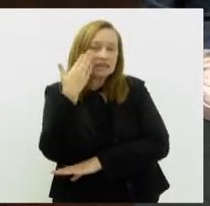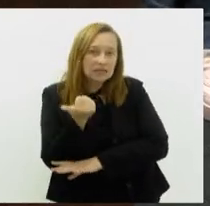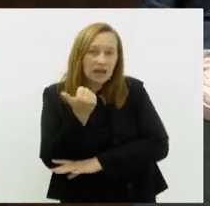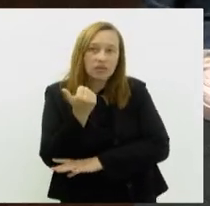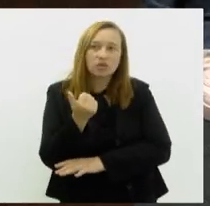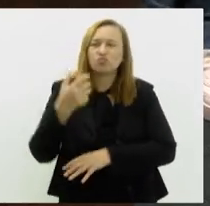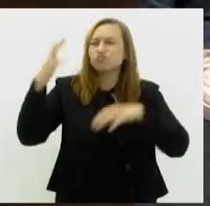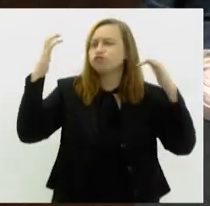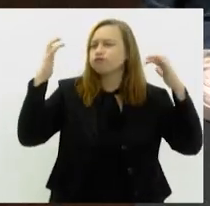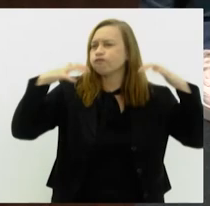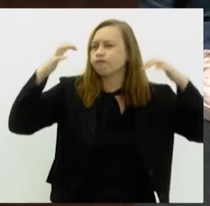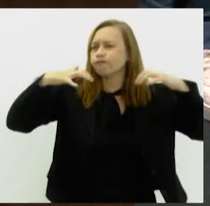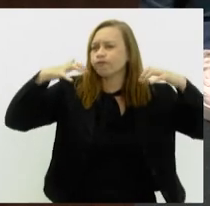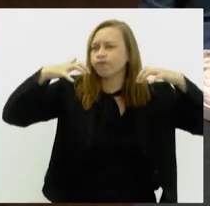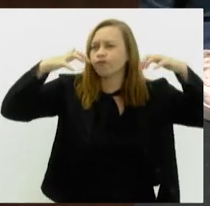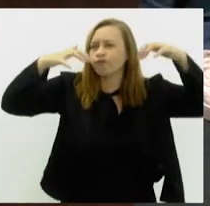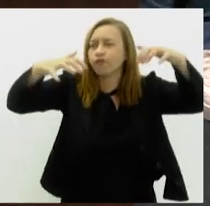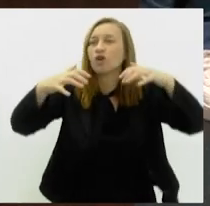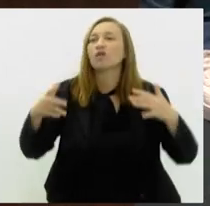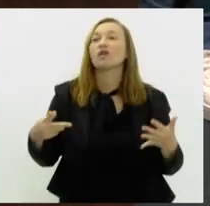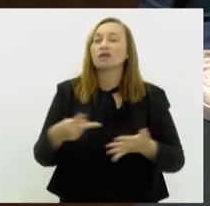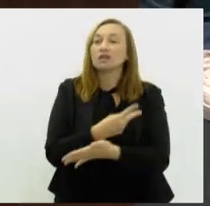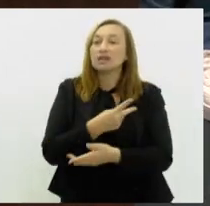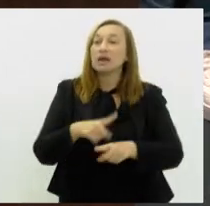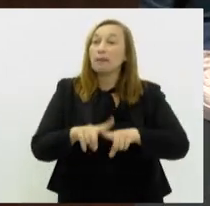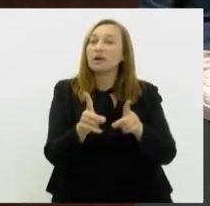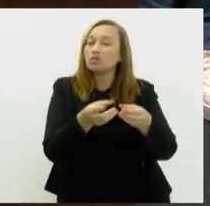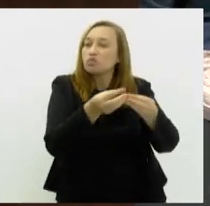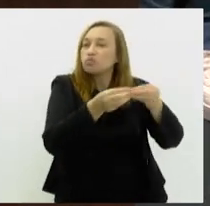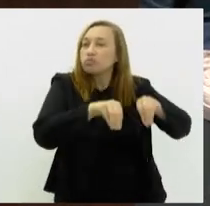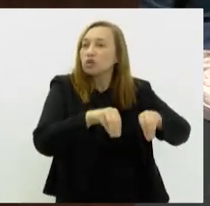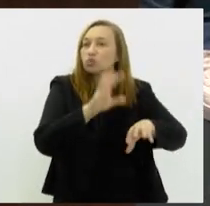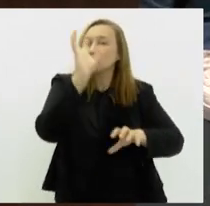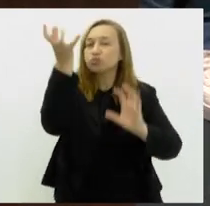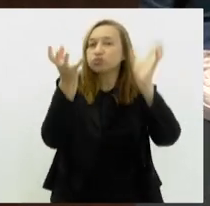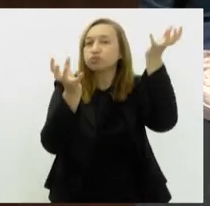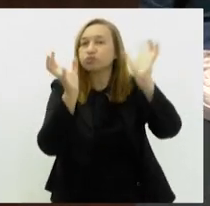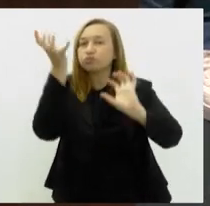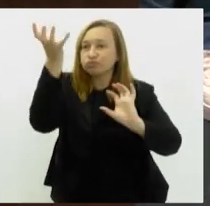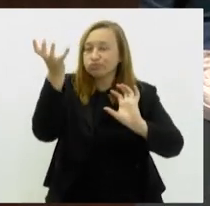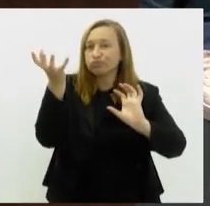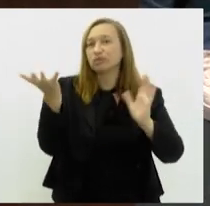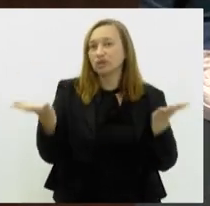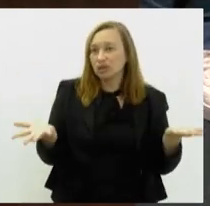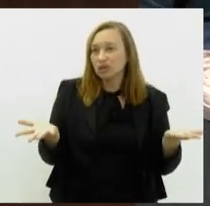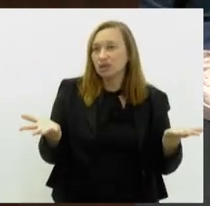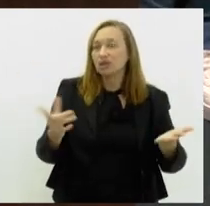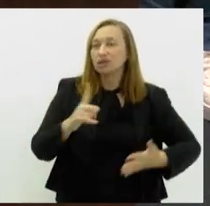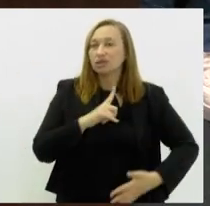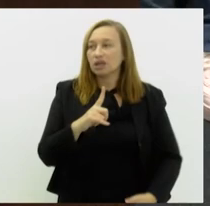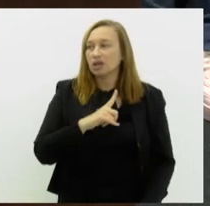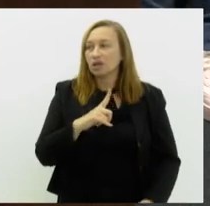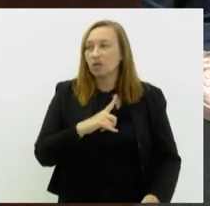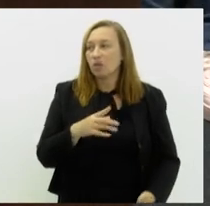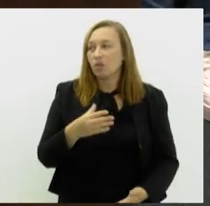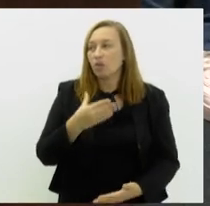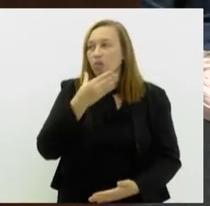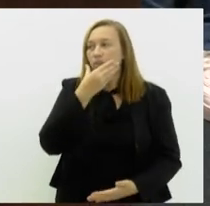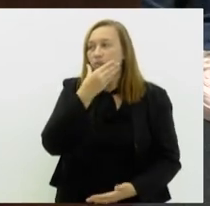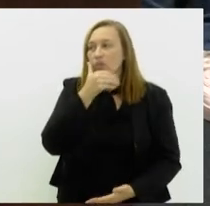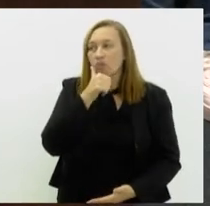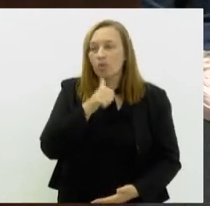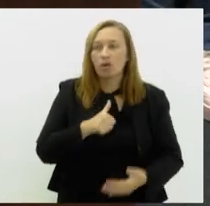as chuvas vão ocorrer, mas as tragédias climáticas têm a mão de homens e de mulheres que não